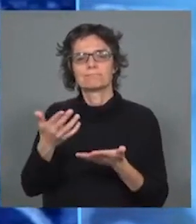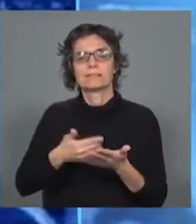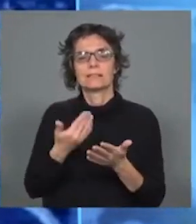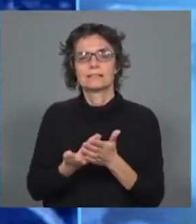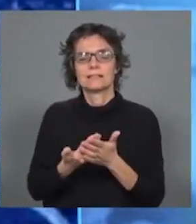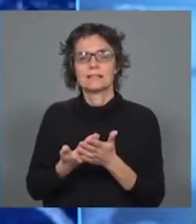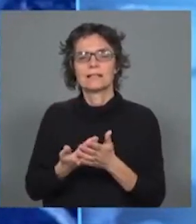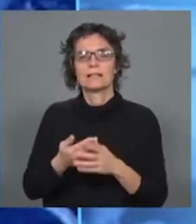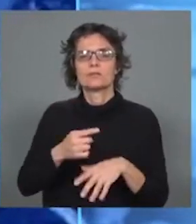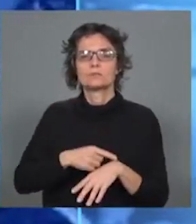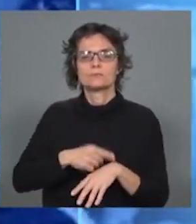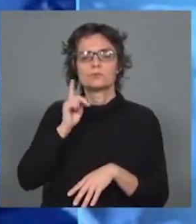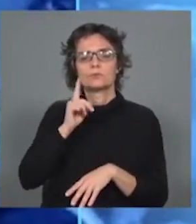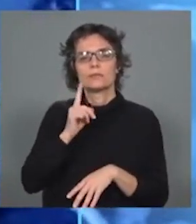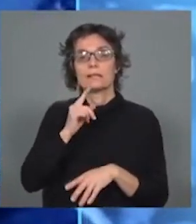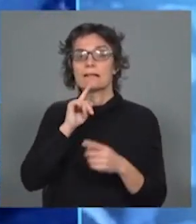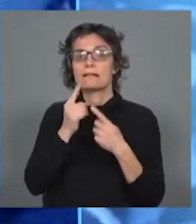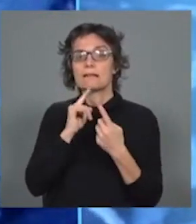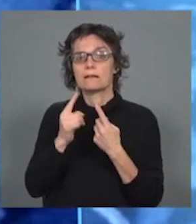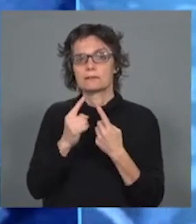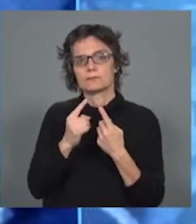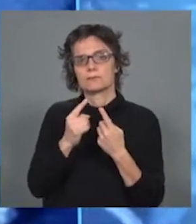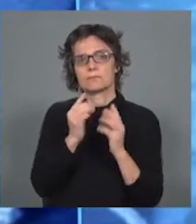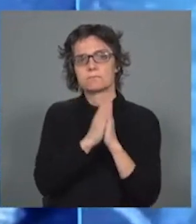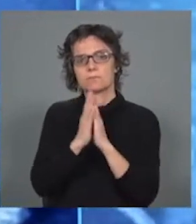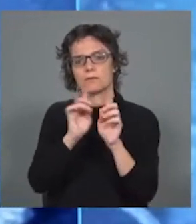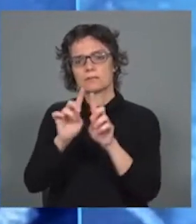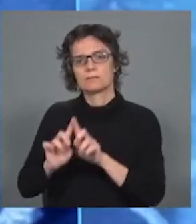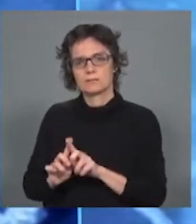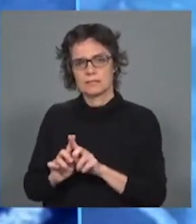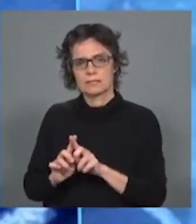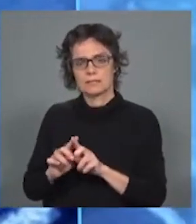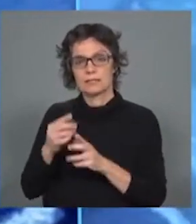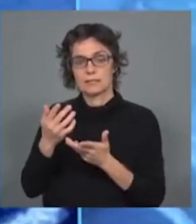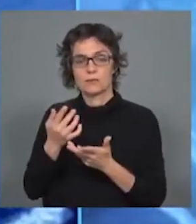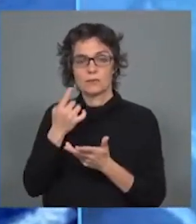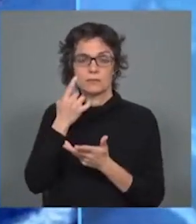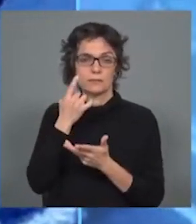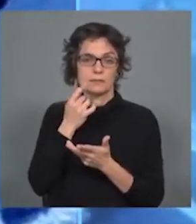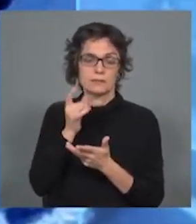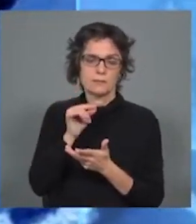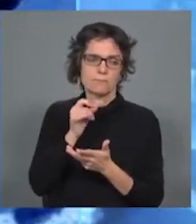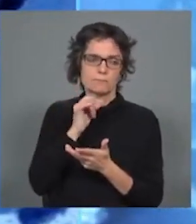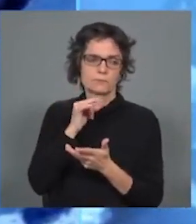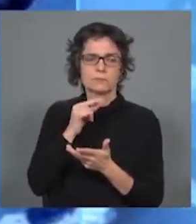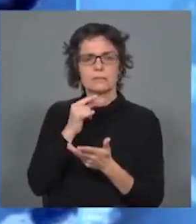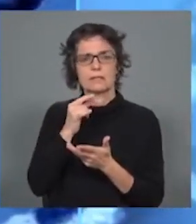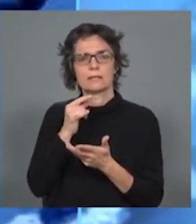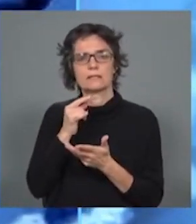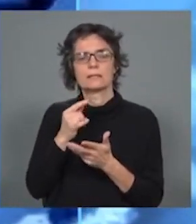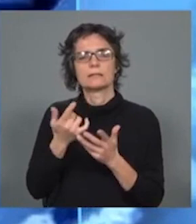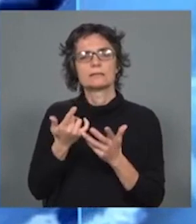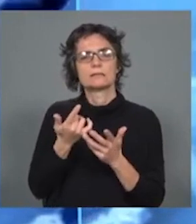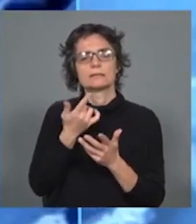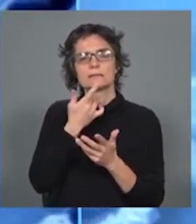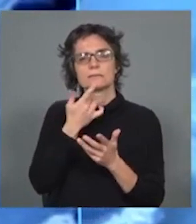o diálogo interreligioso. É muito importante também esta vertente de proximidade, de entendimento. Isso foi sublinhado